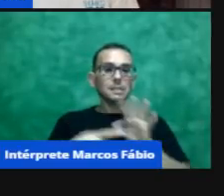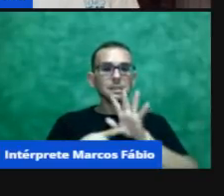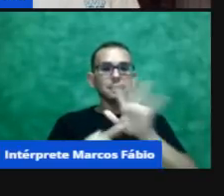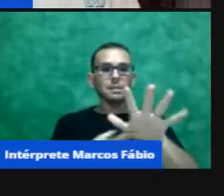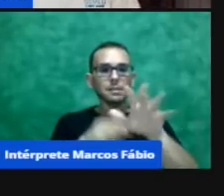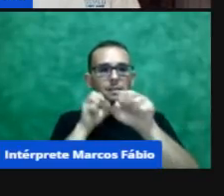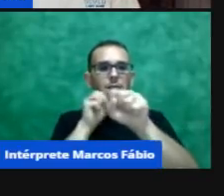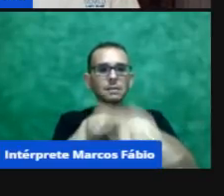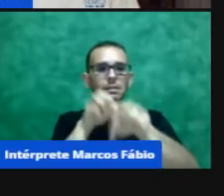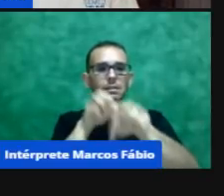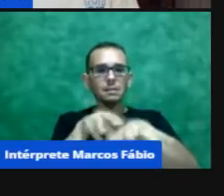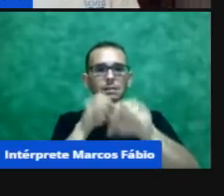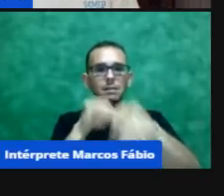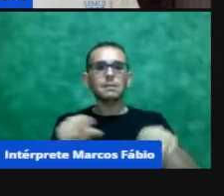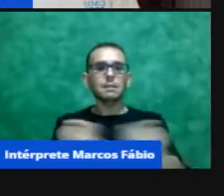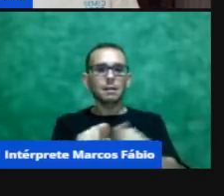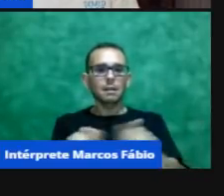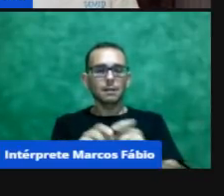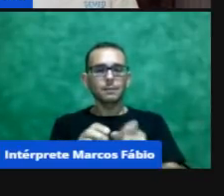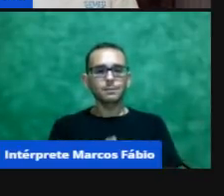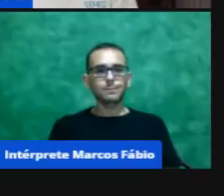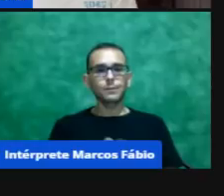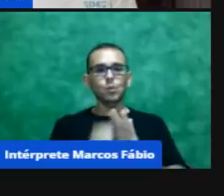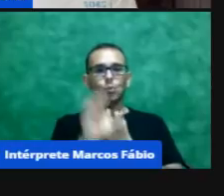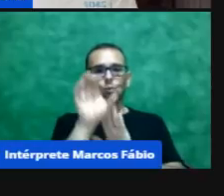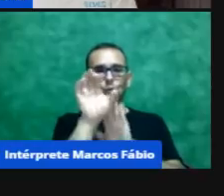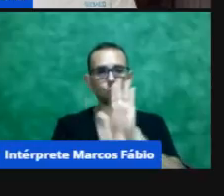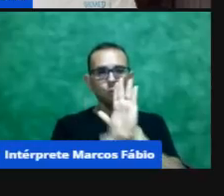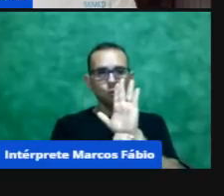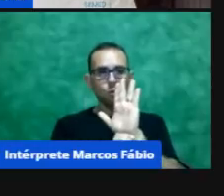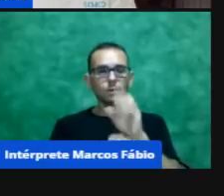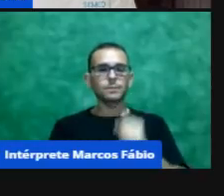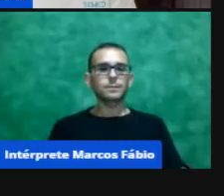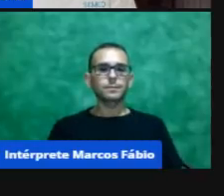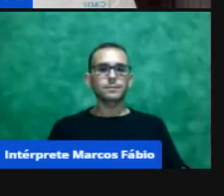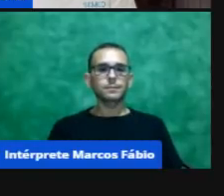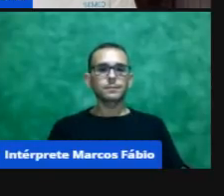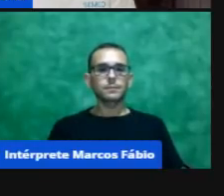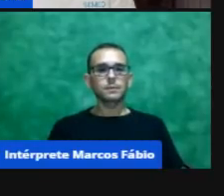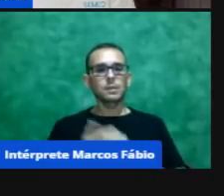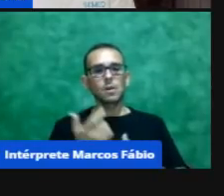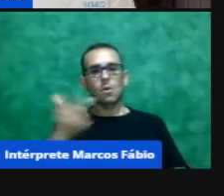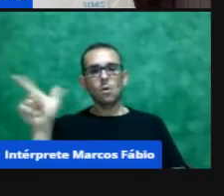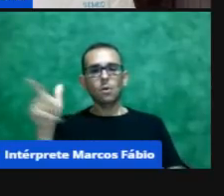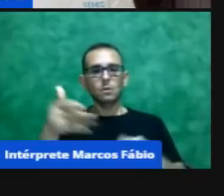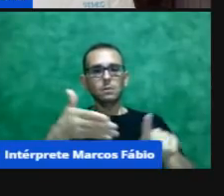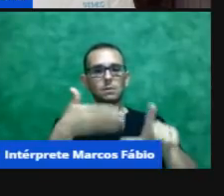ensinar o conteúdo. Próximo slide.